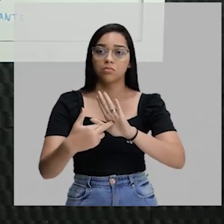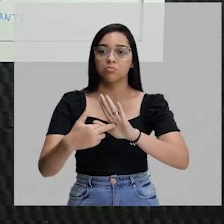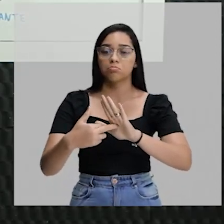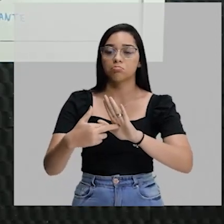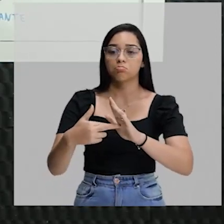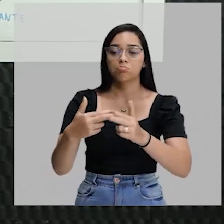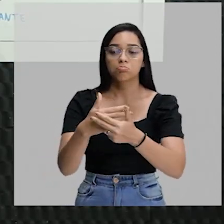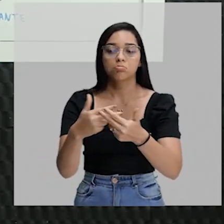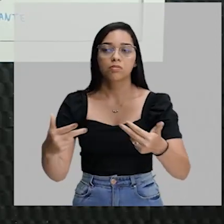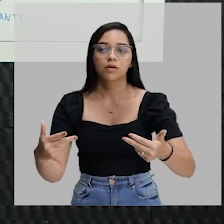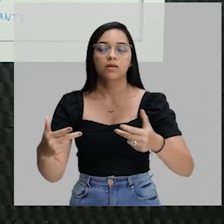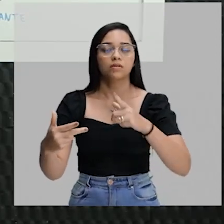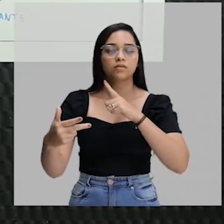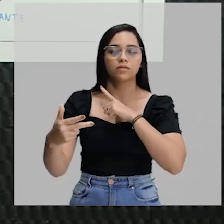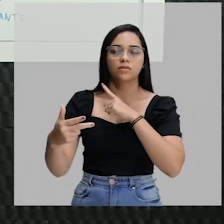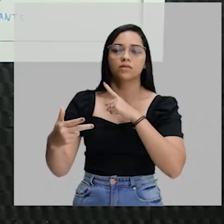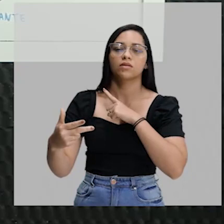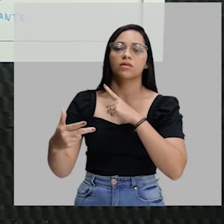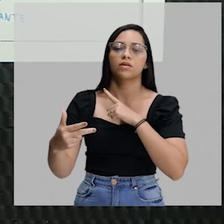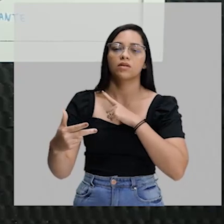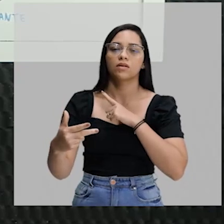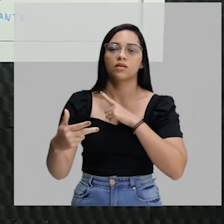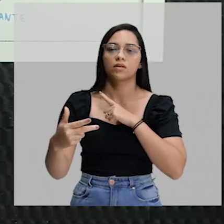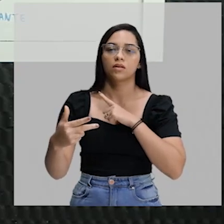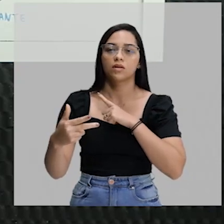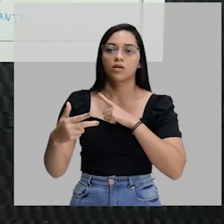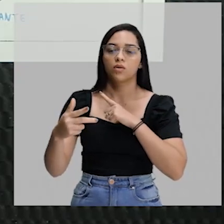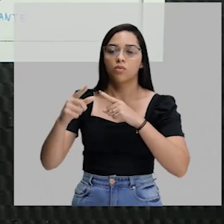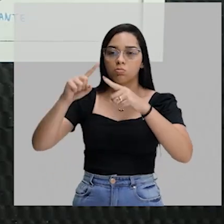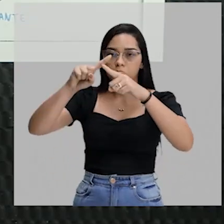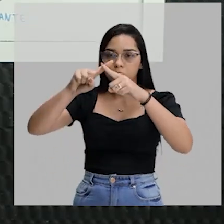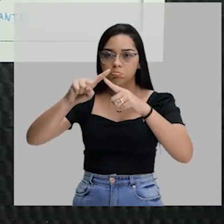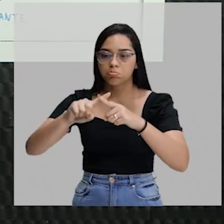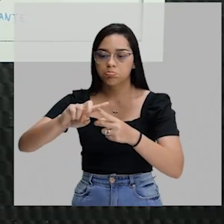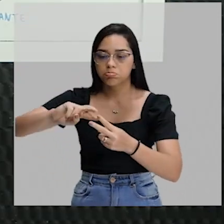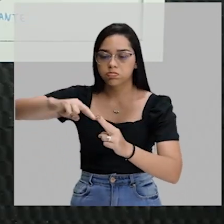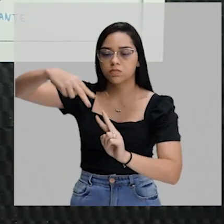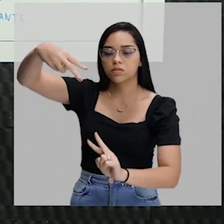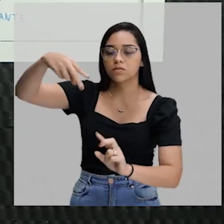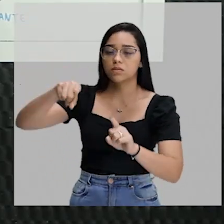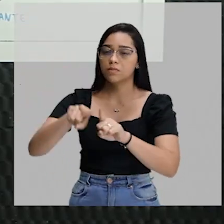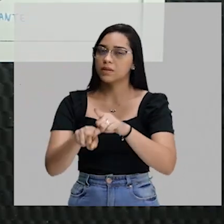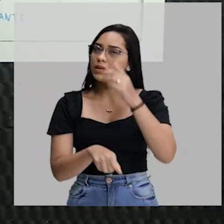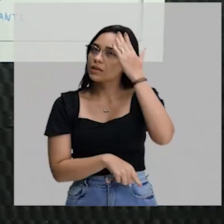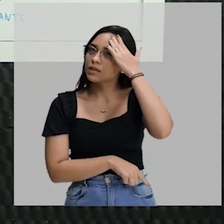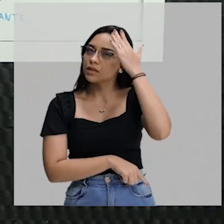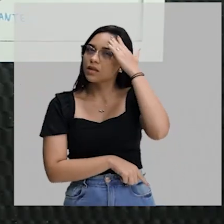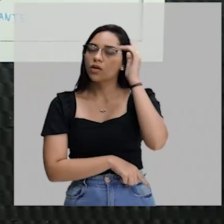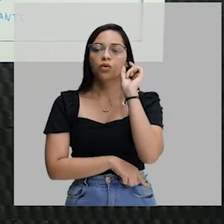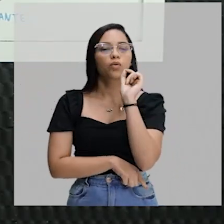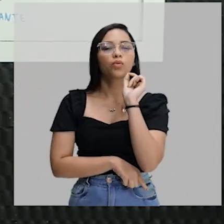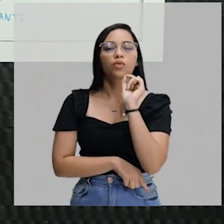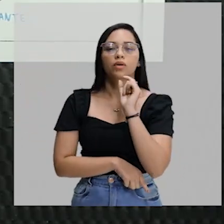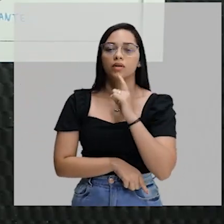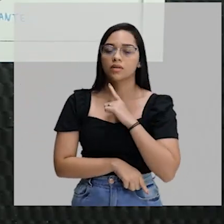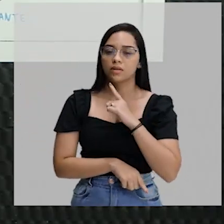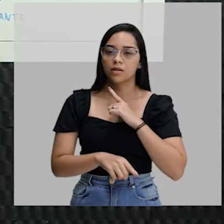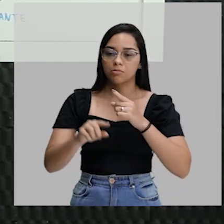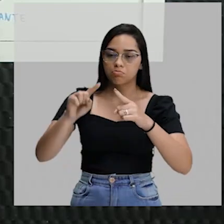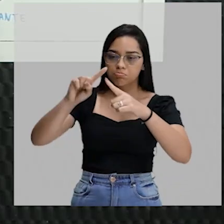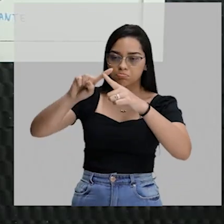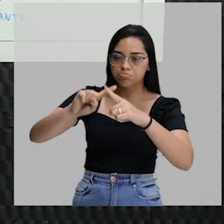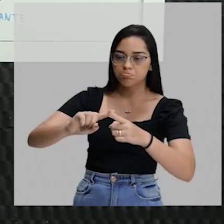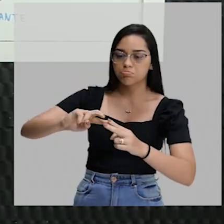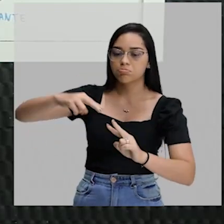tá? Representações gráficas de cruzamento genético. E entenda aqui na genética que cruzamento